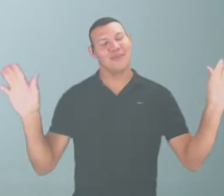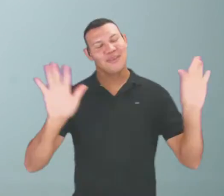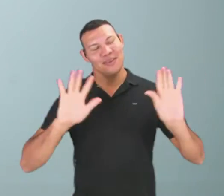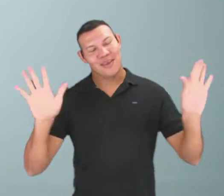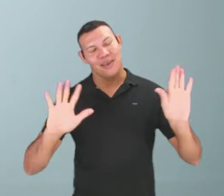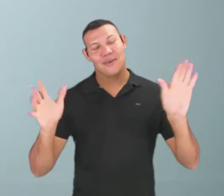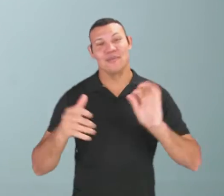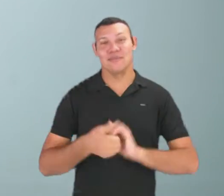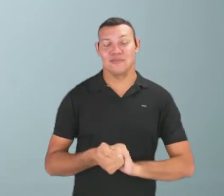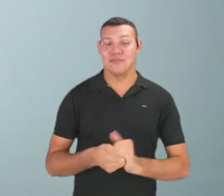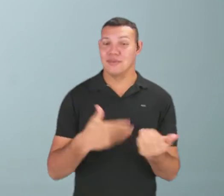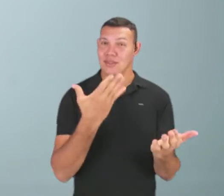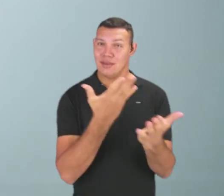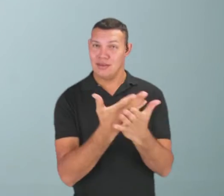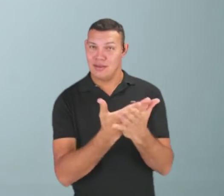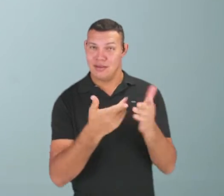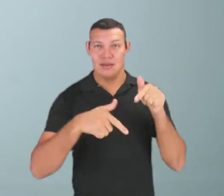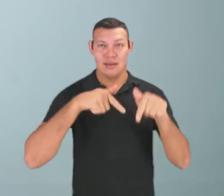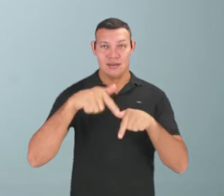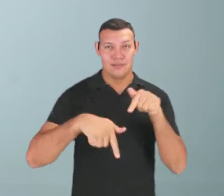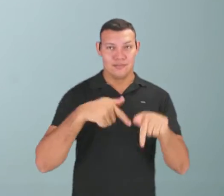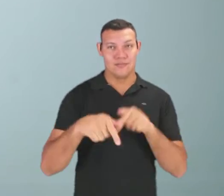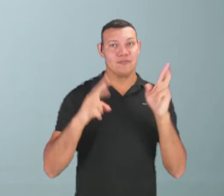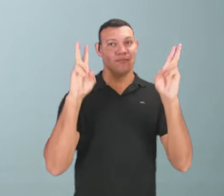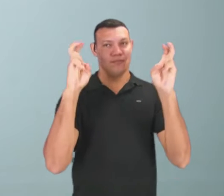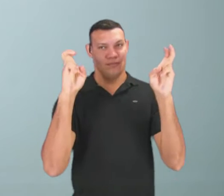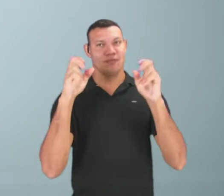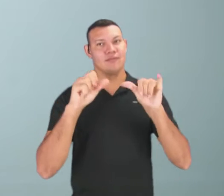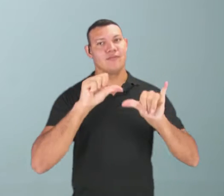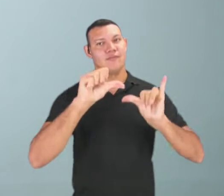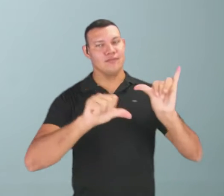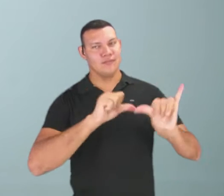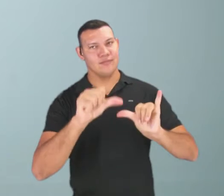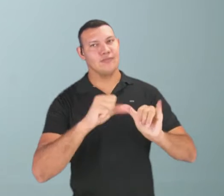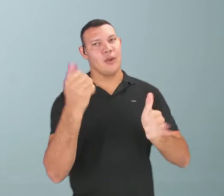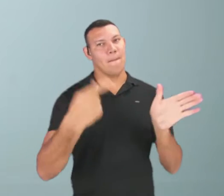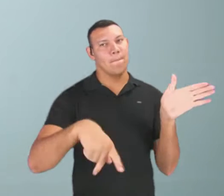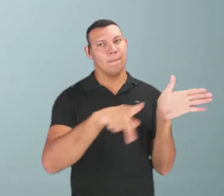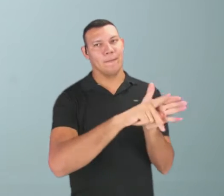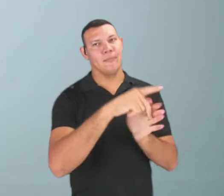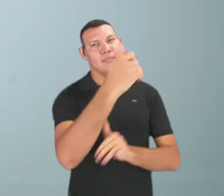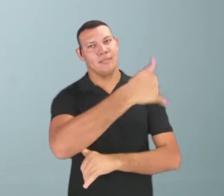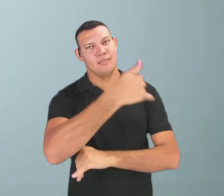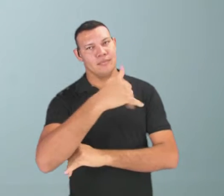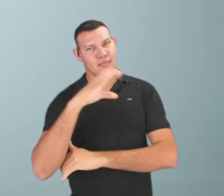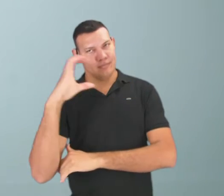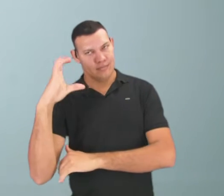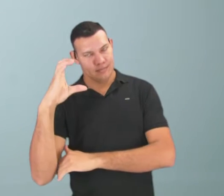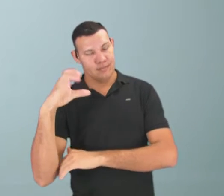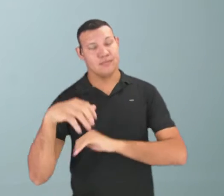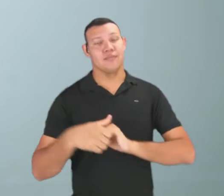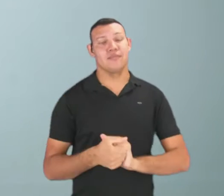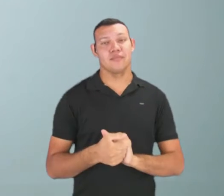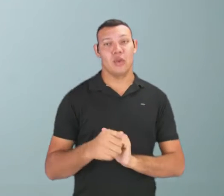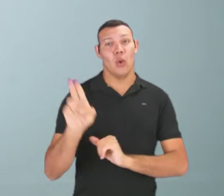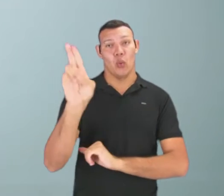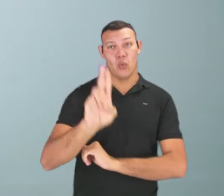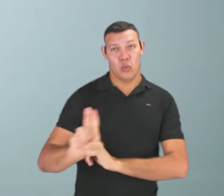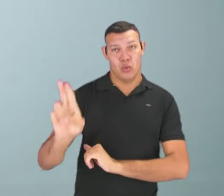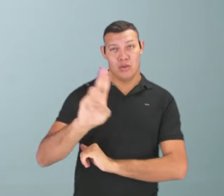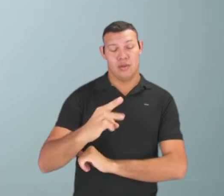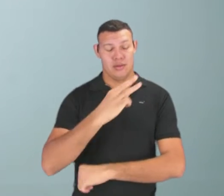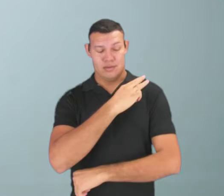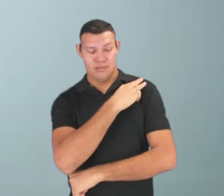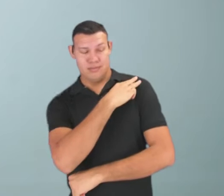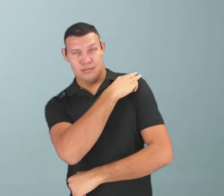Olá, essa é a nossa aula de Química com o título Reações Orgânicas e Aplicabilidade. Essa aula é para a terceira